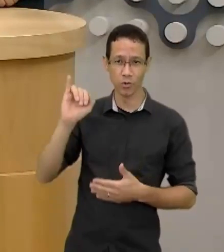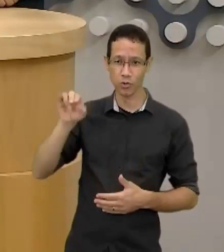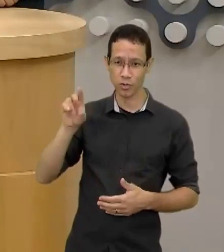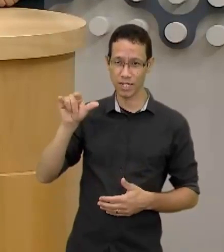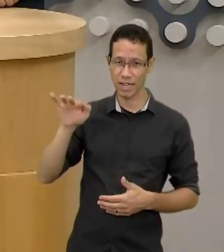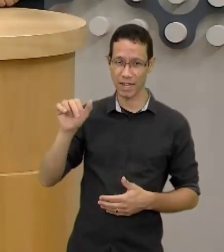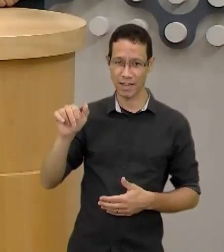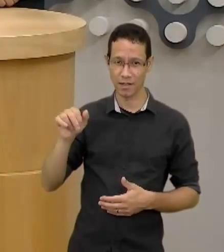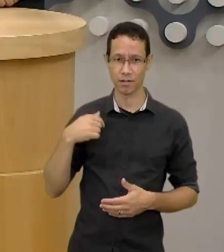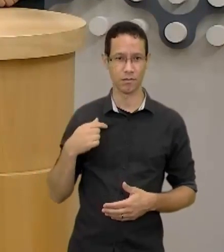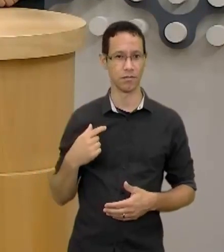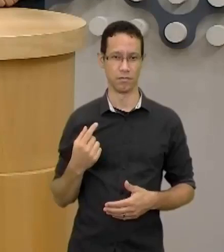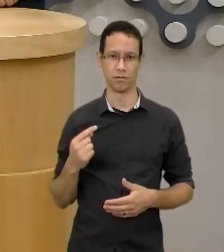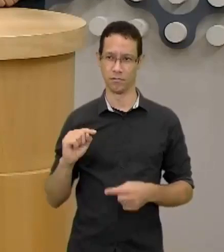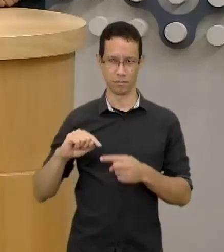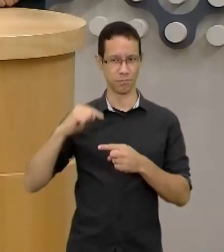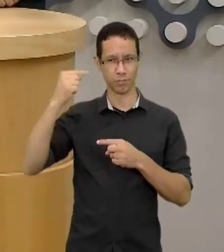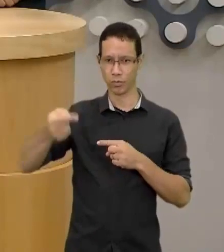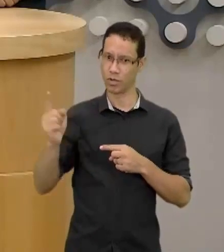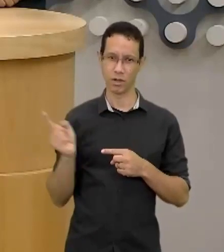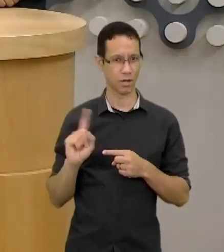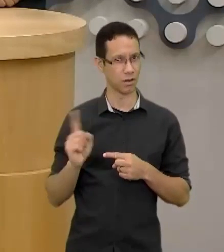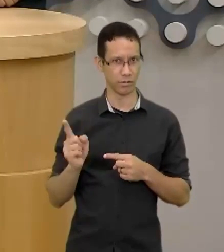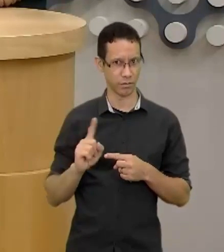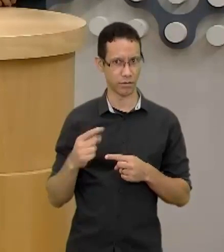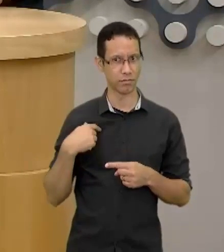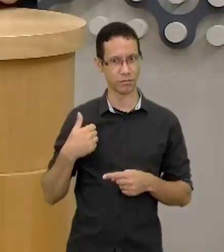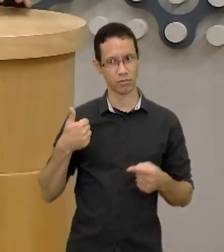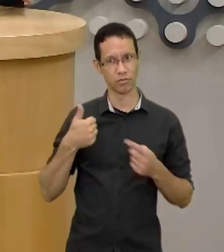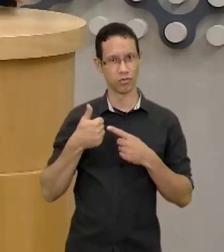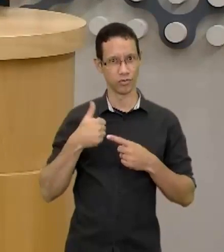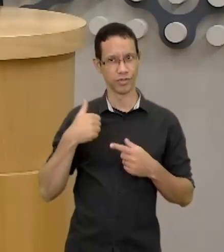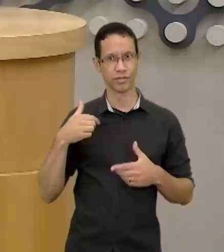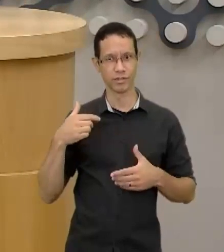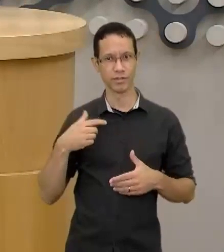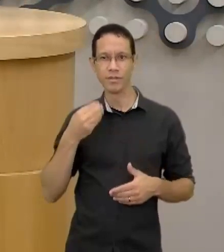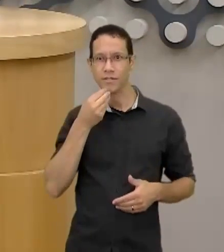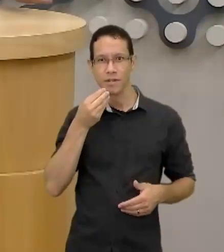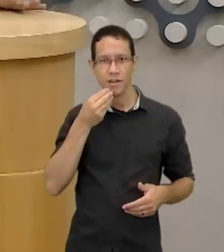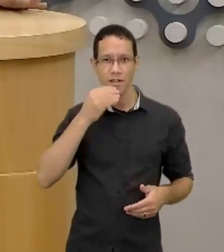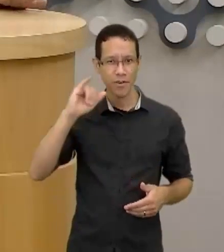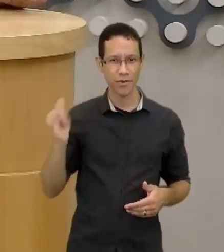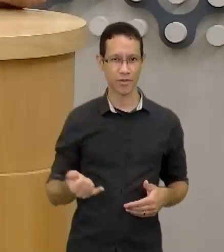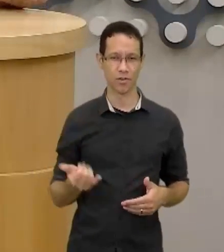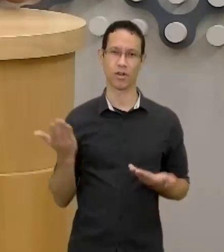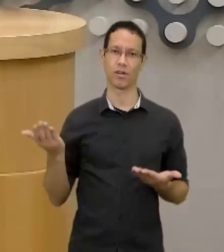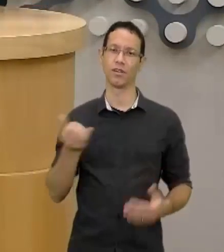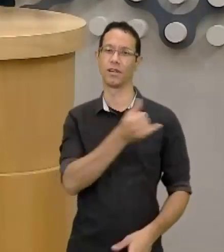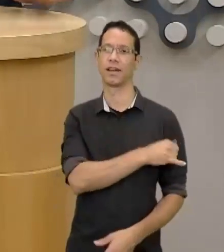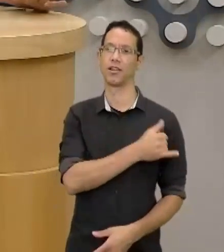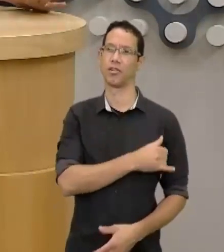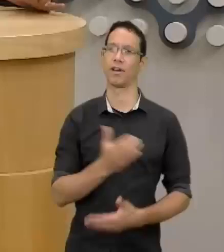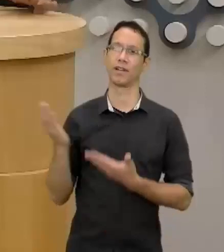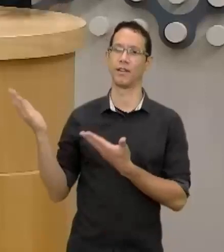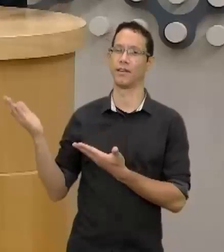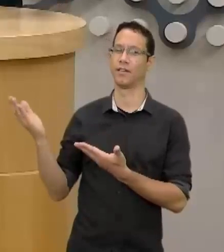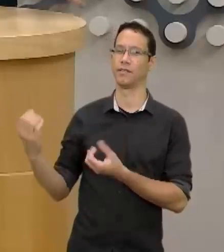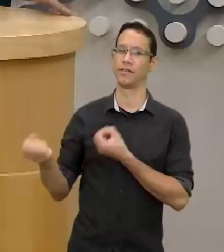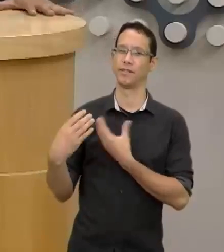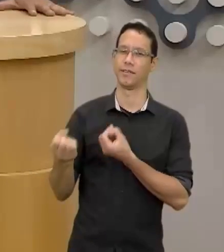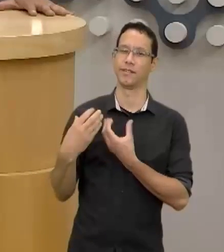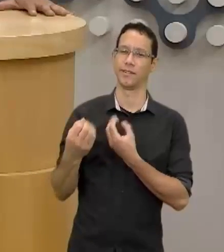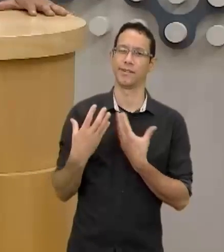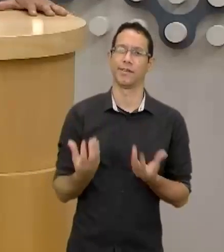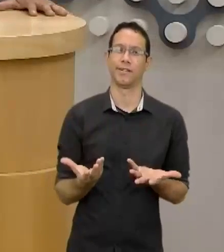então, carnaval não se pula. Carnaval se curte. Se curte. Opa, então, lá vem a carioca. Dando lição de moral. Dando